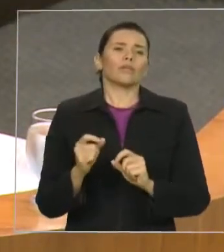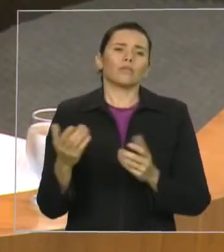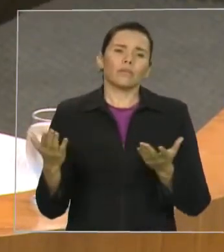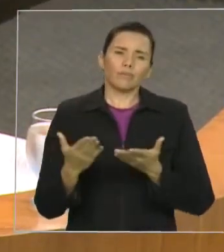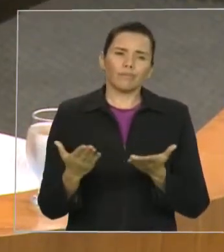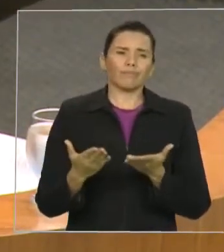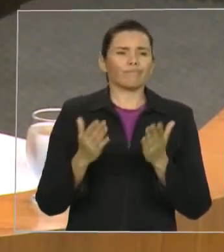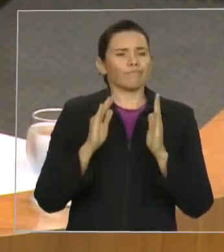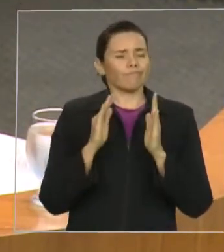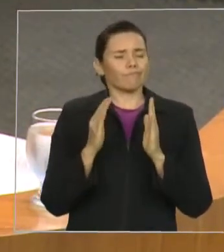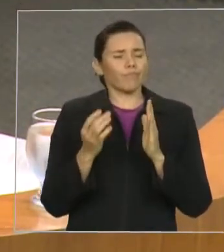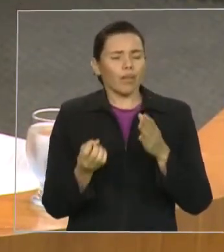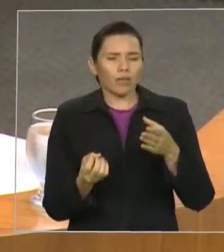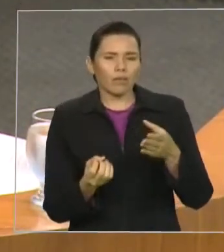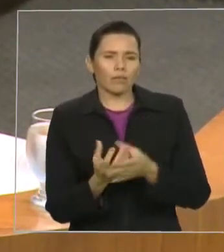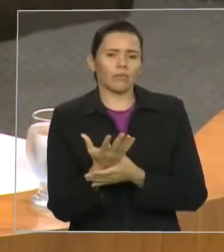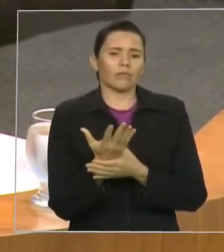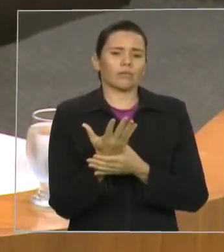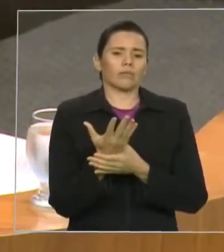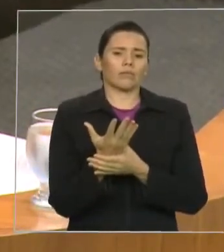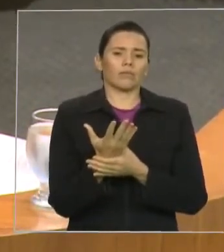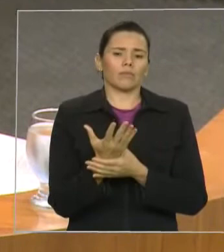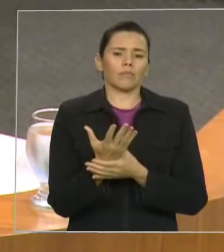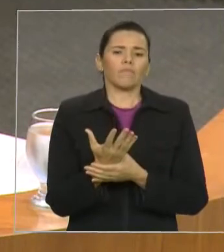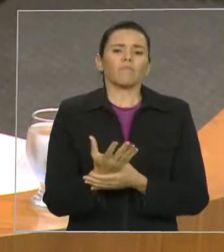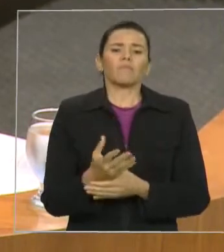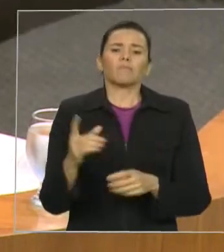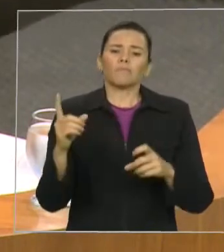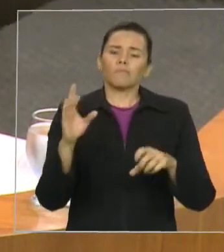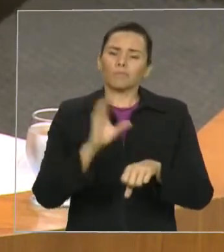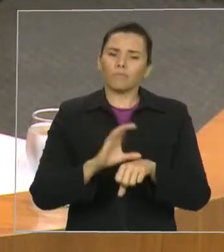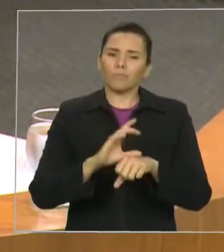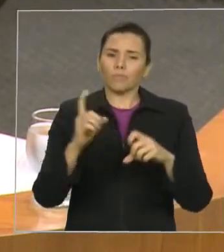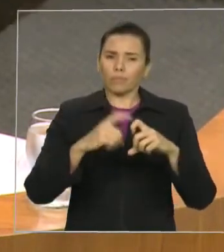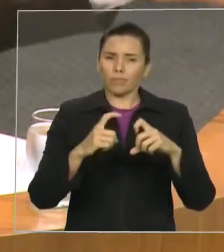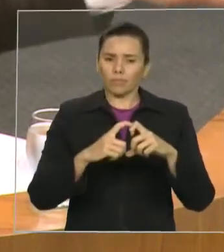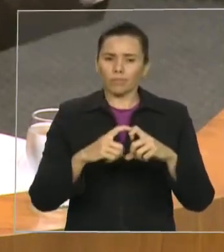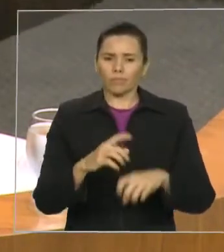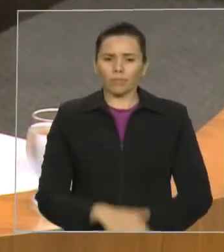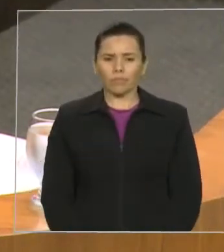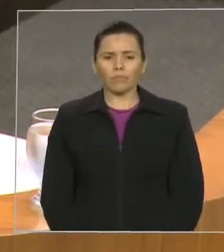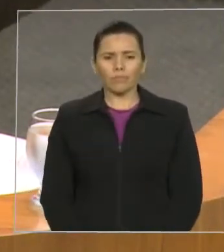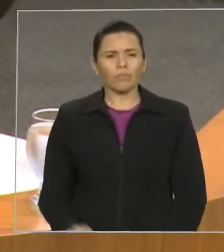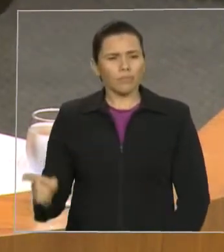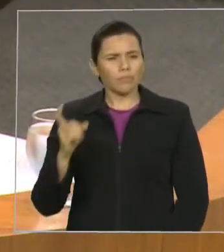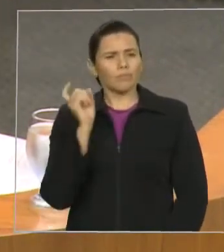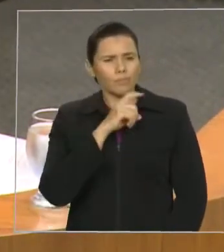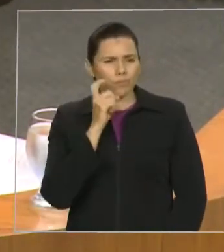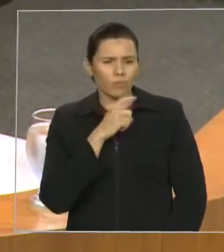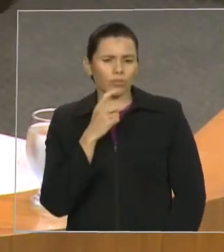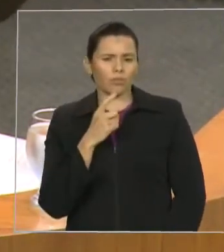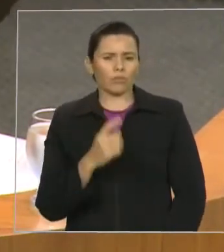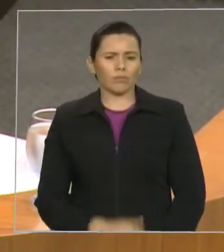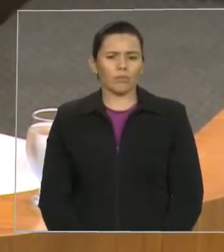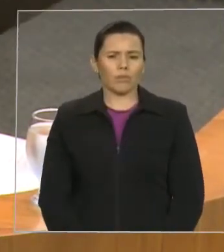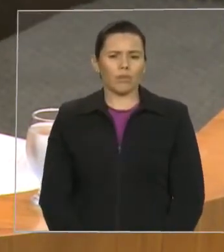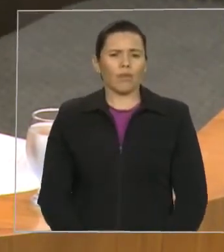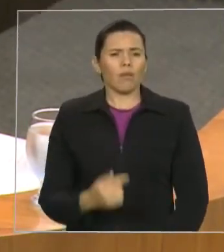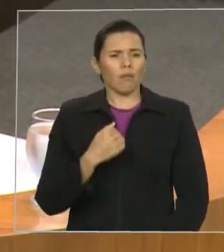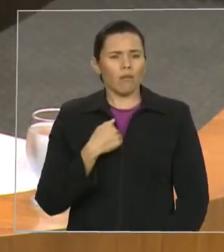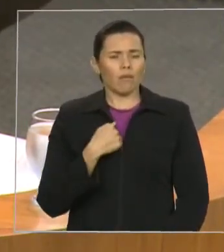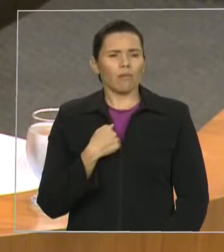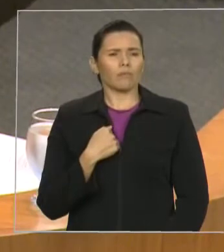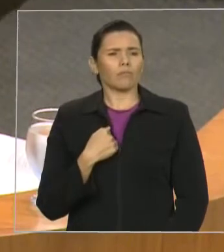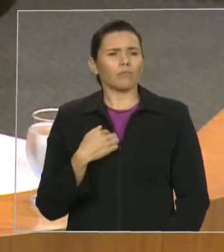eu fui leviano, levantei falso testemunho, eu aumentei, eu inventei. Eu quis cobrir a luz de